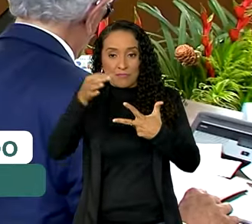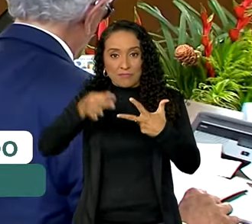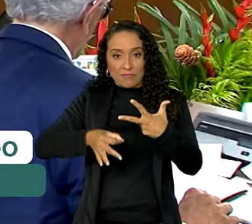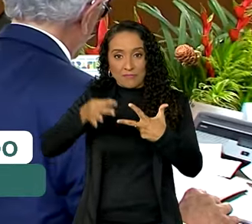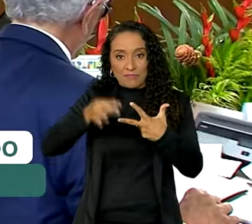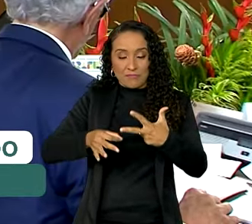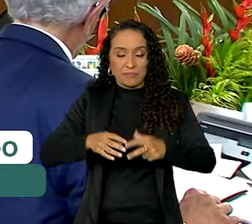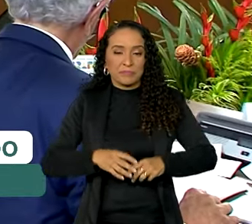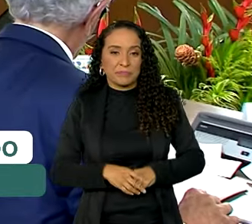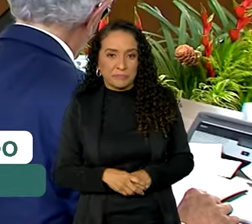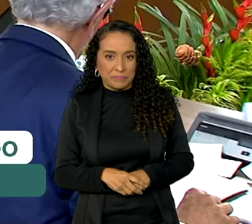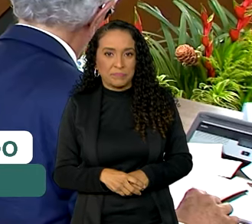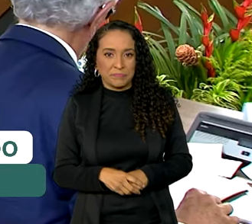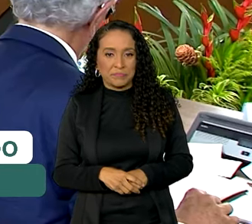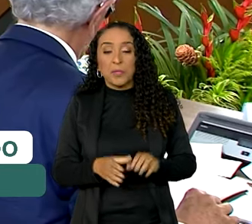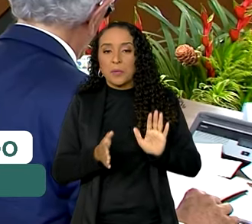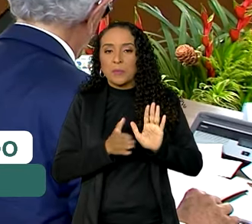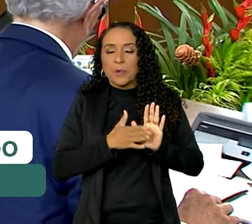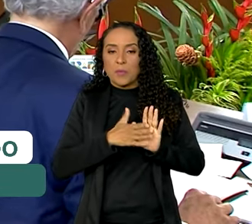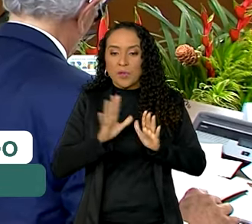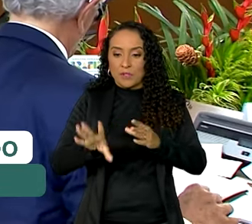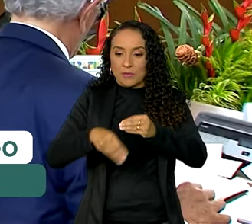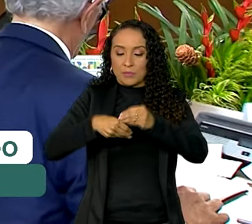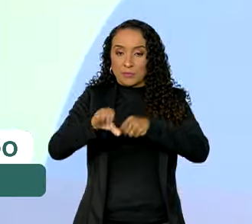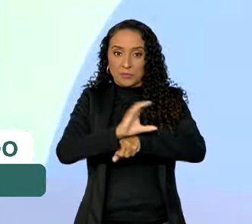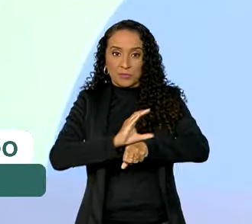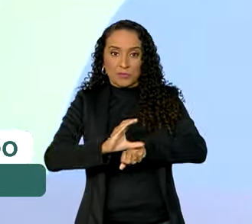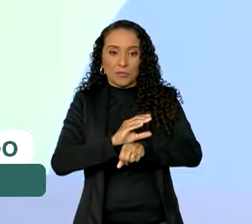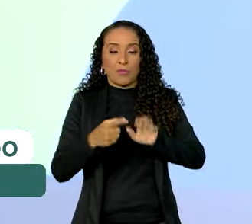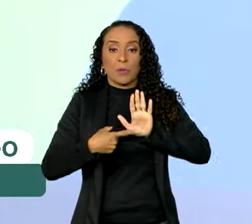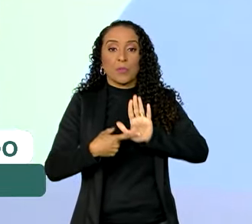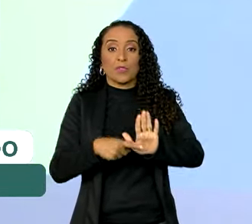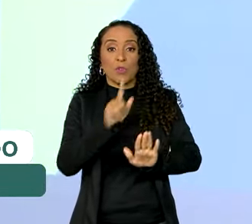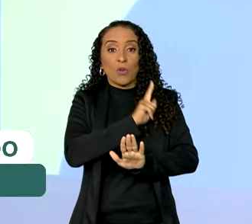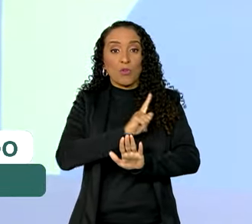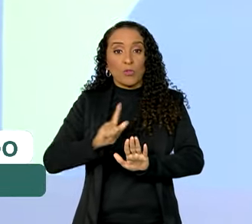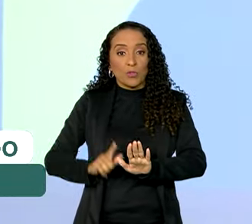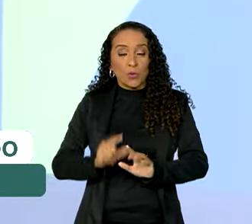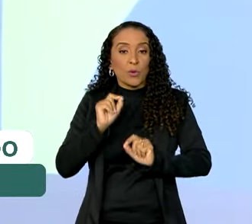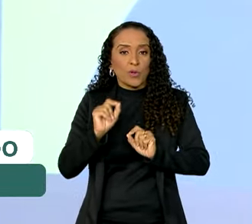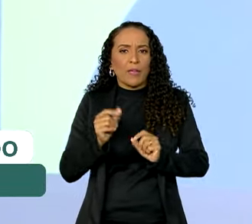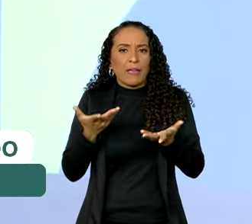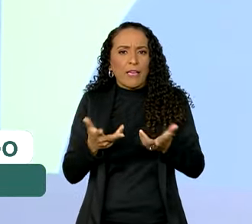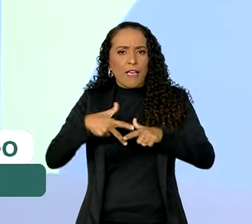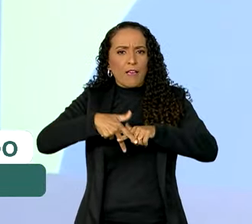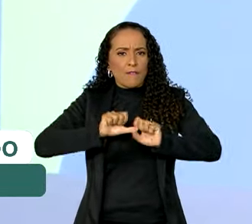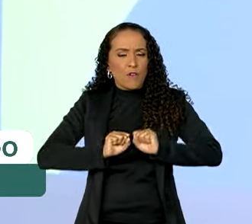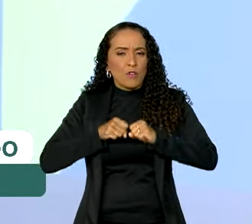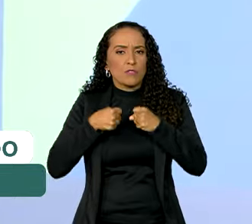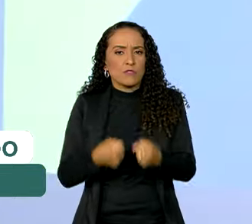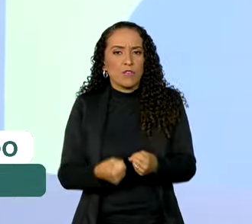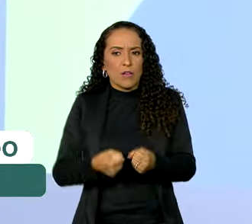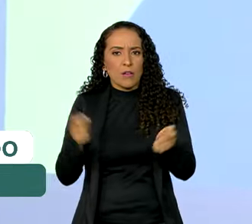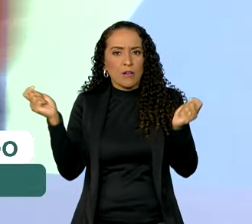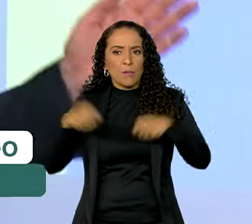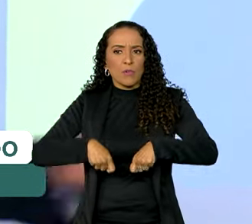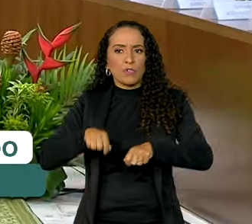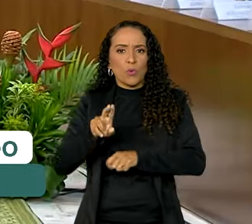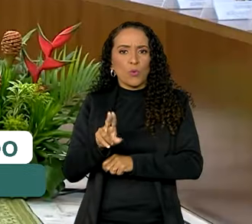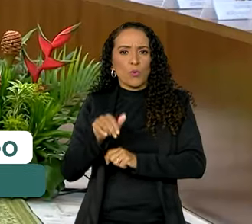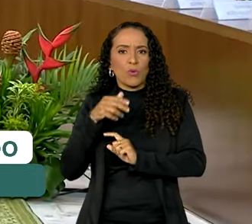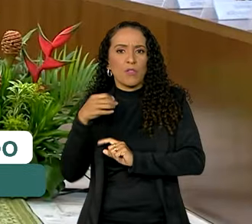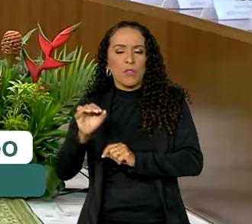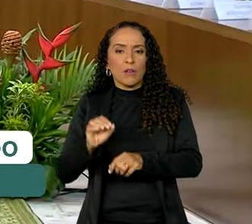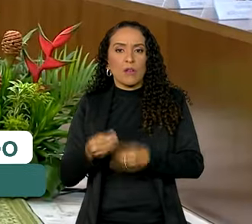e judiciário. A proposta de emenda à Constituição apresentada aos governadores quer reforçar a competência da União,